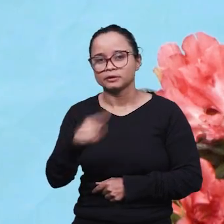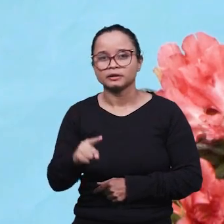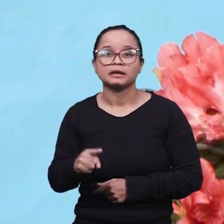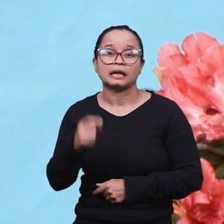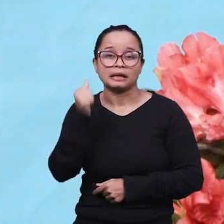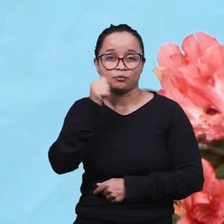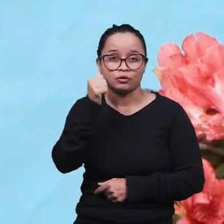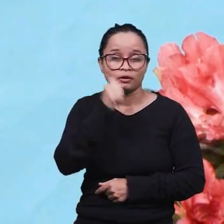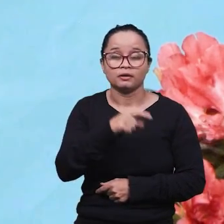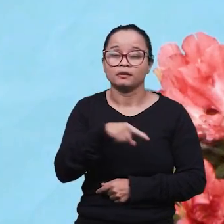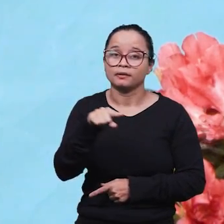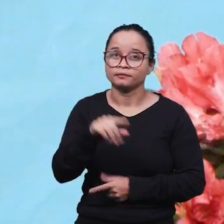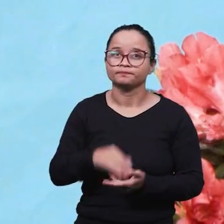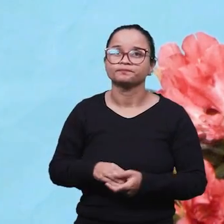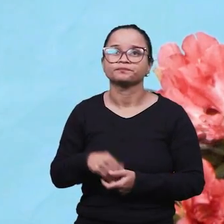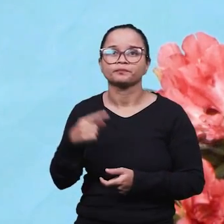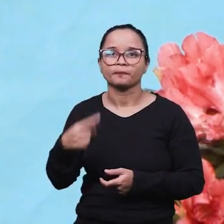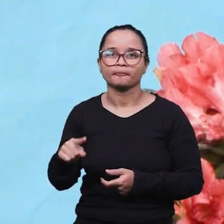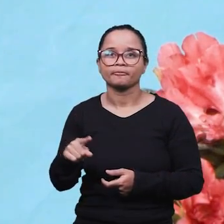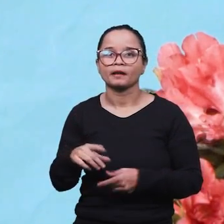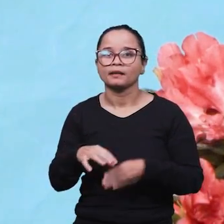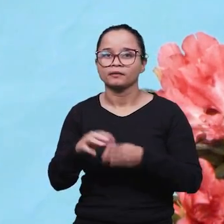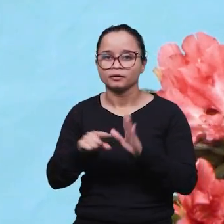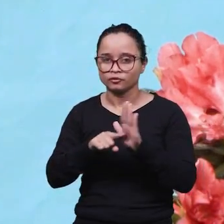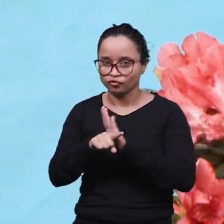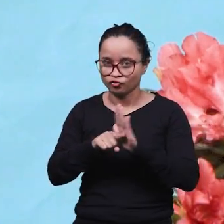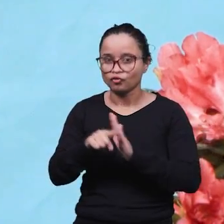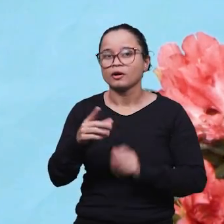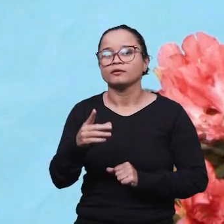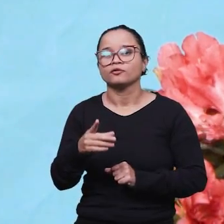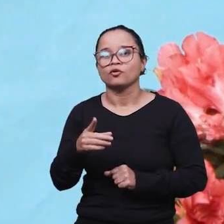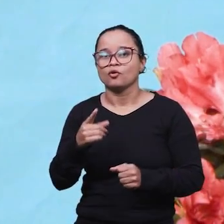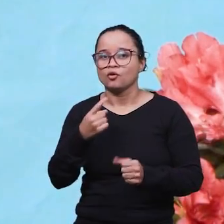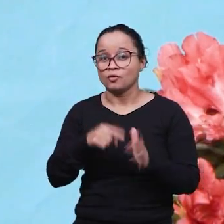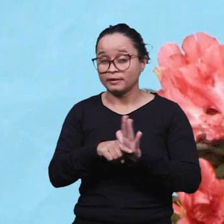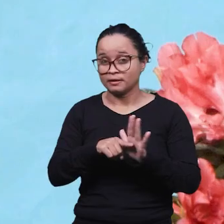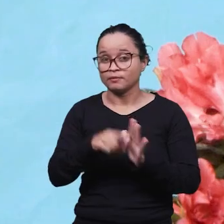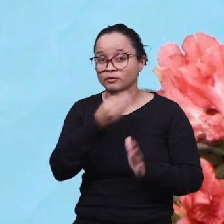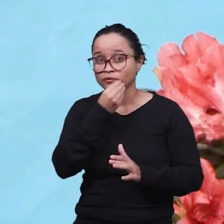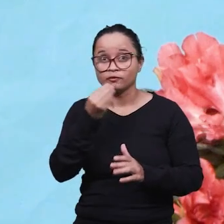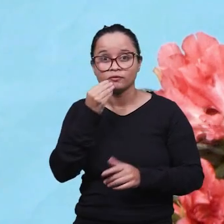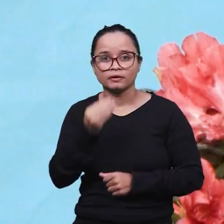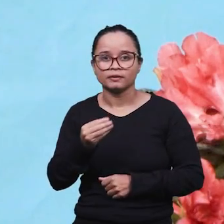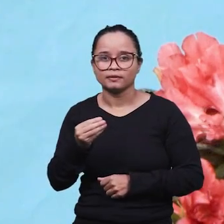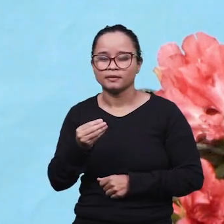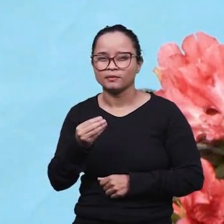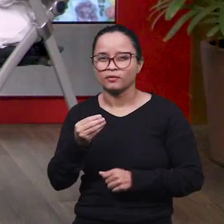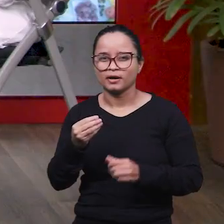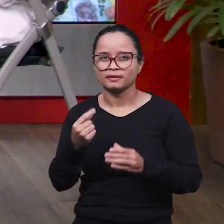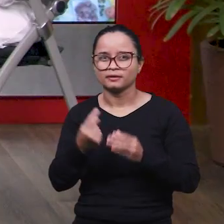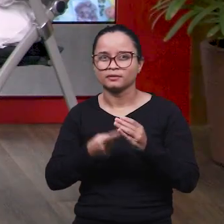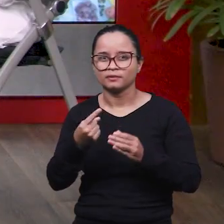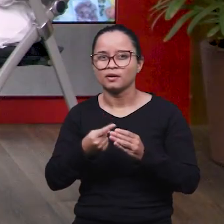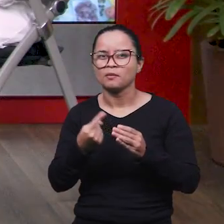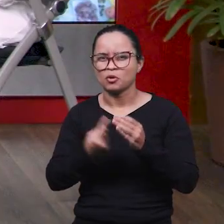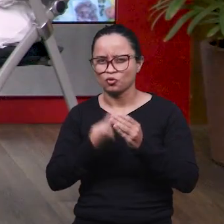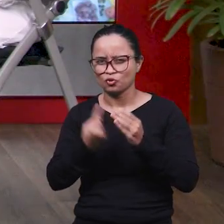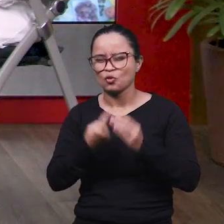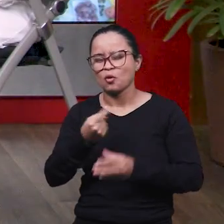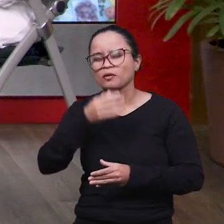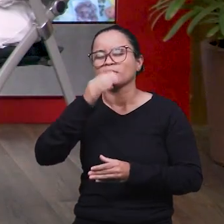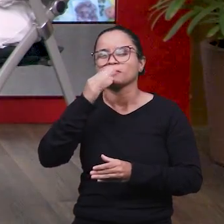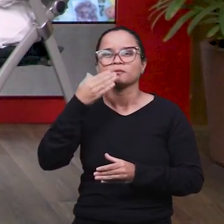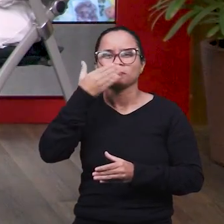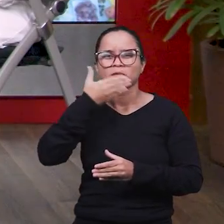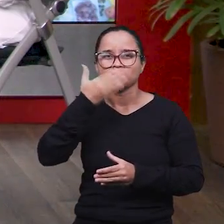é levada para fazer uma glicemia de jejum, depois ela toma um suquinho doce, né? Então a gente consegue,